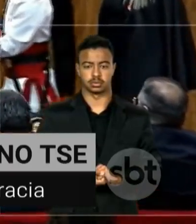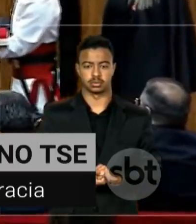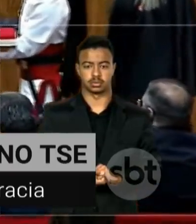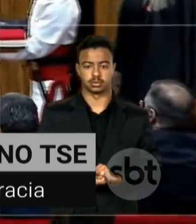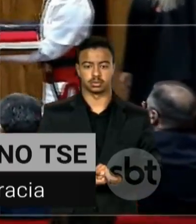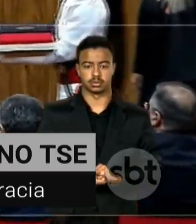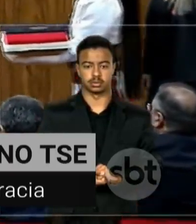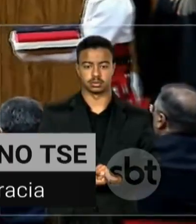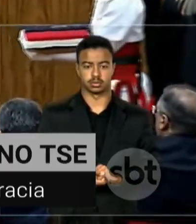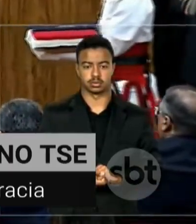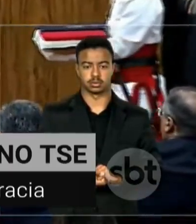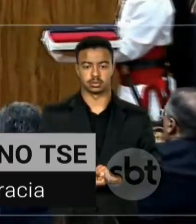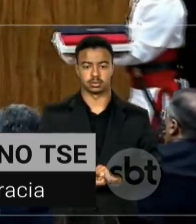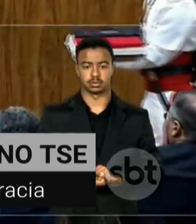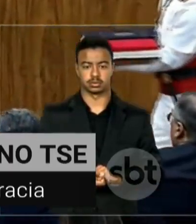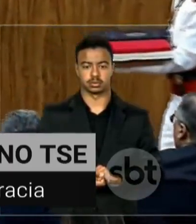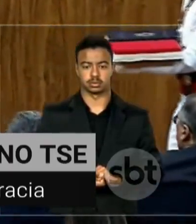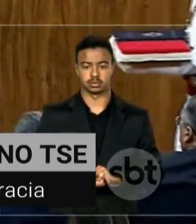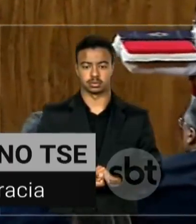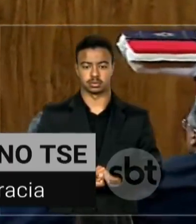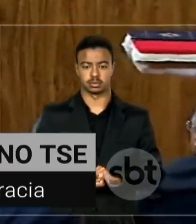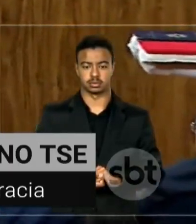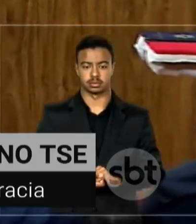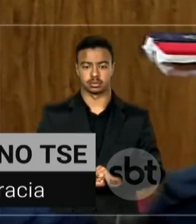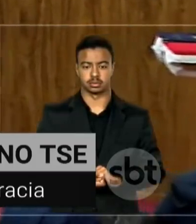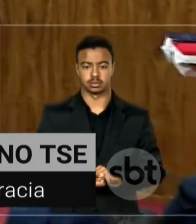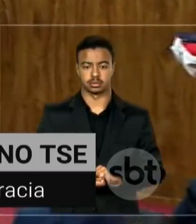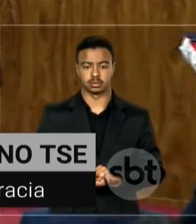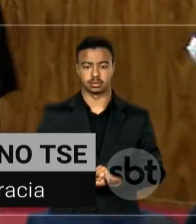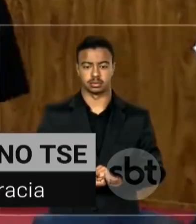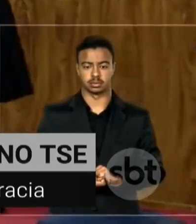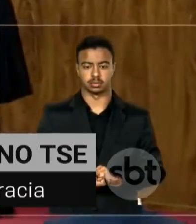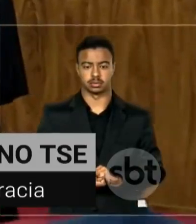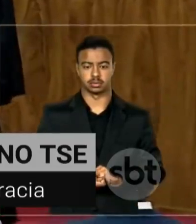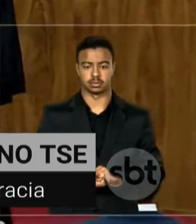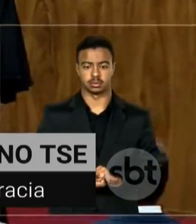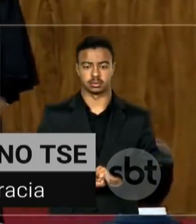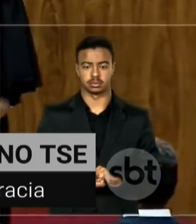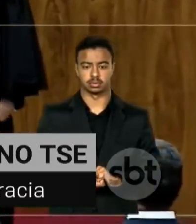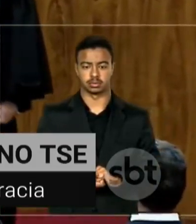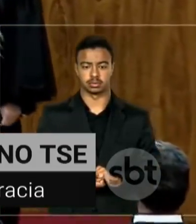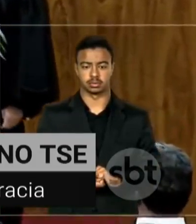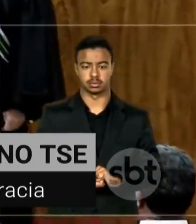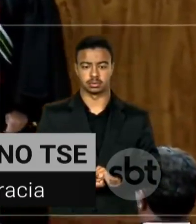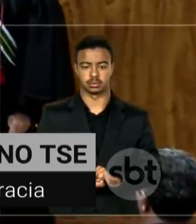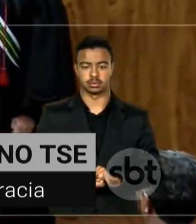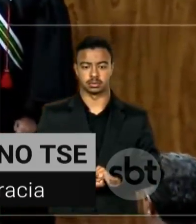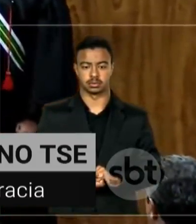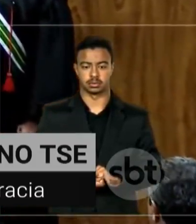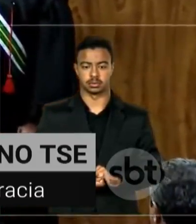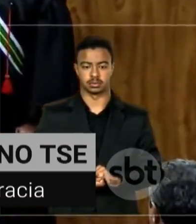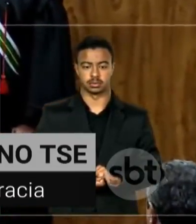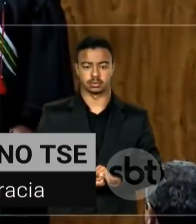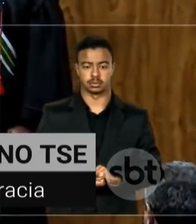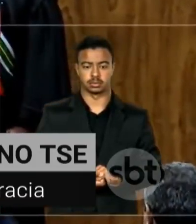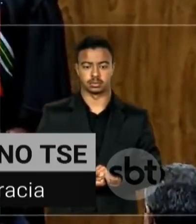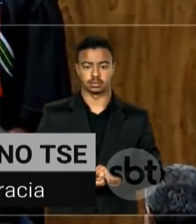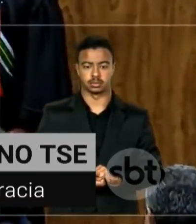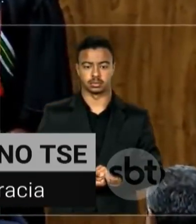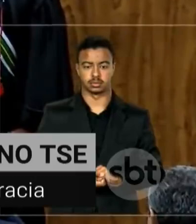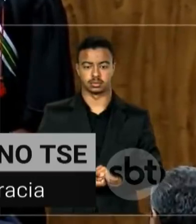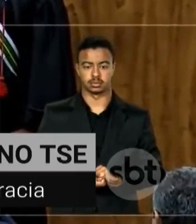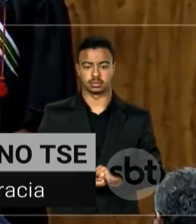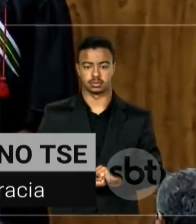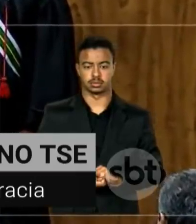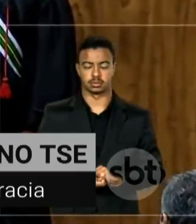em defesa a favor da justiça eleitoral. O plenário do TSE já havia aprovado essa homenagem a Rodrigo Pacheco